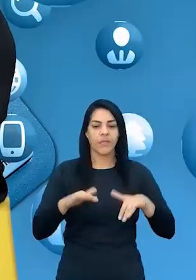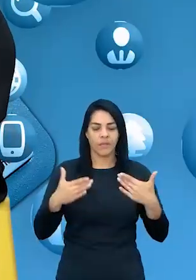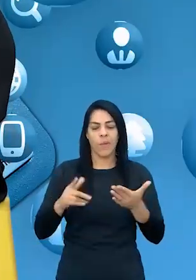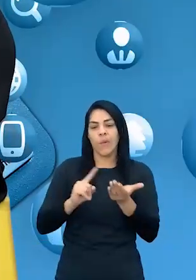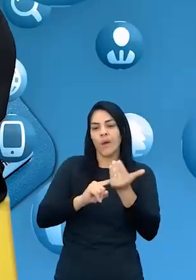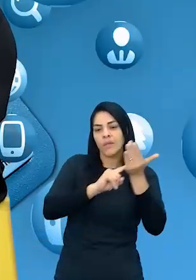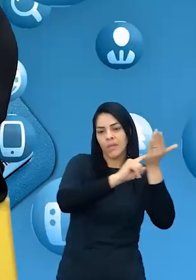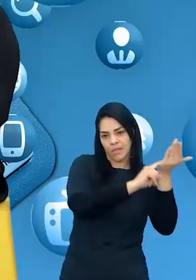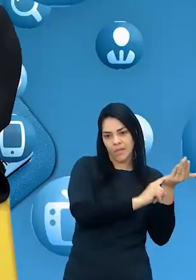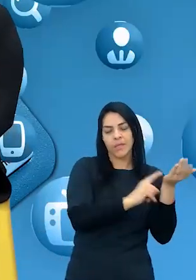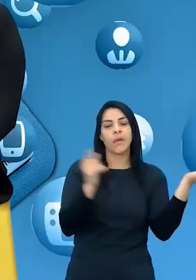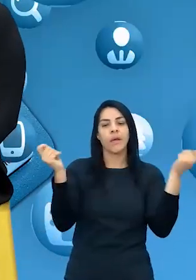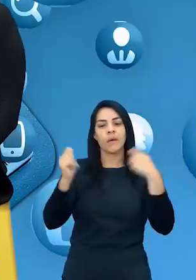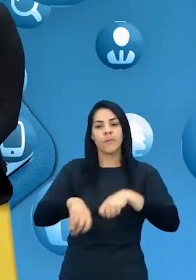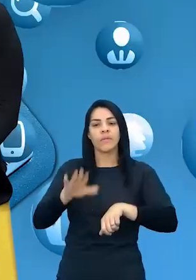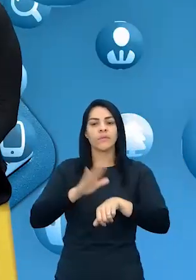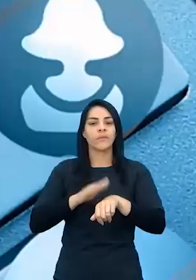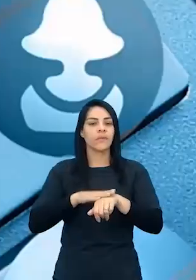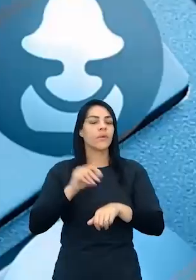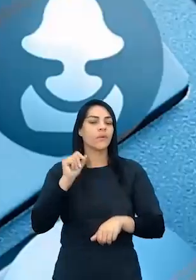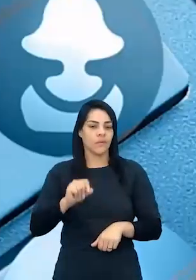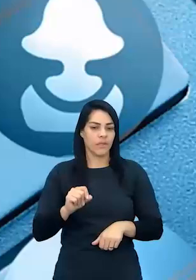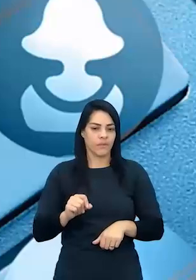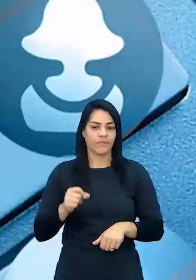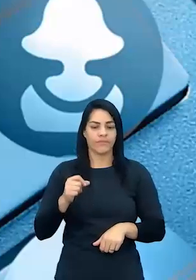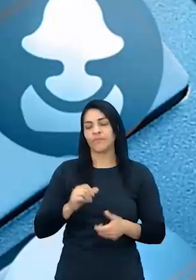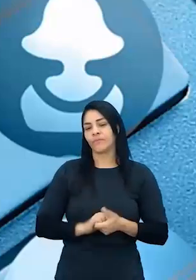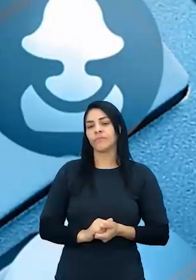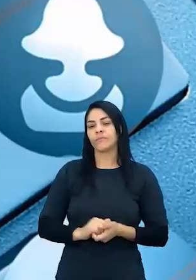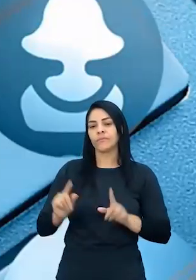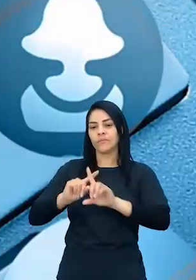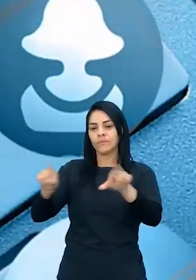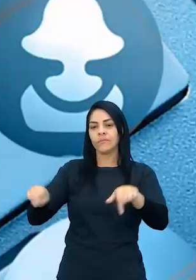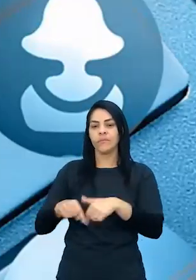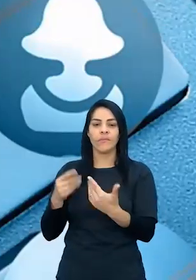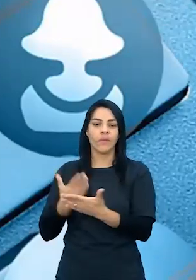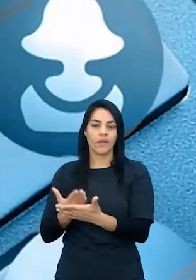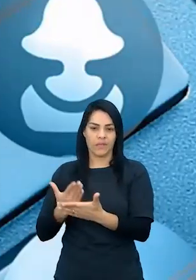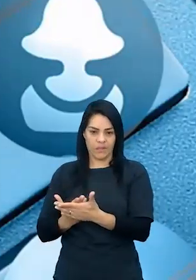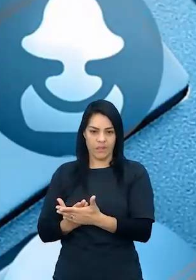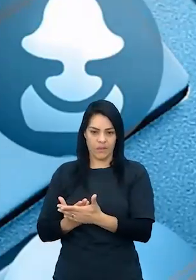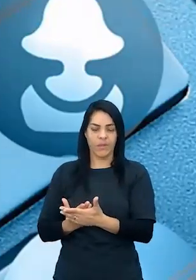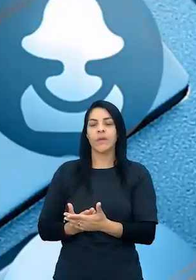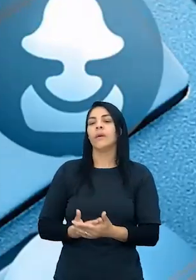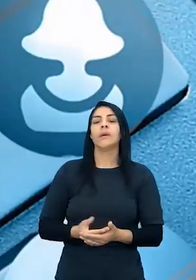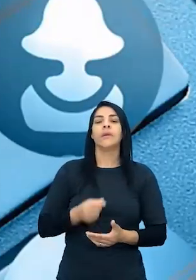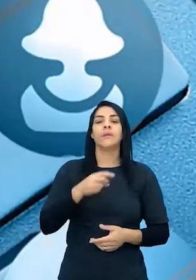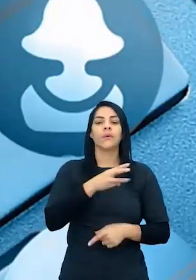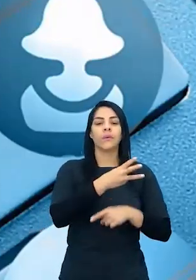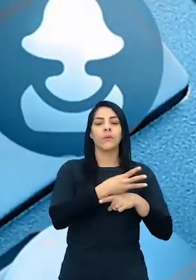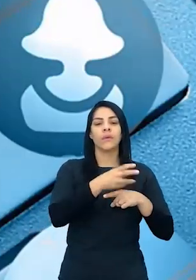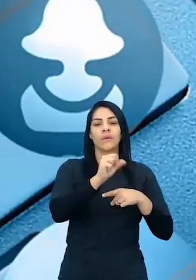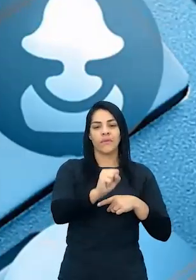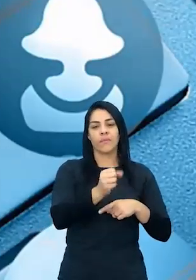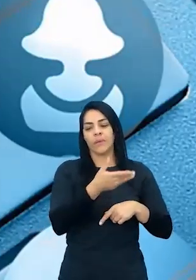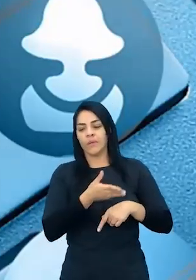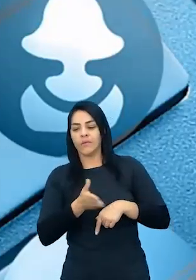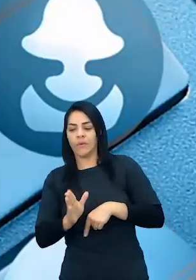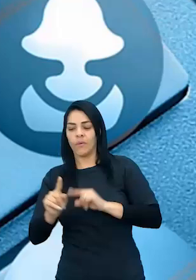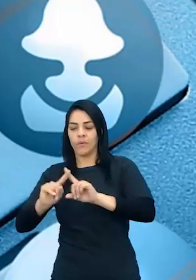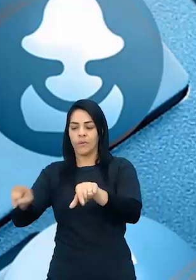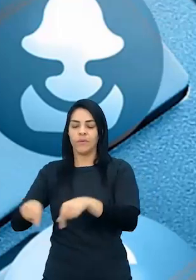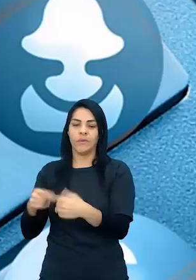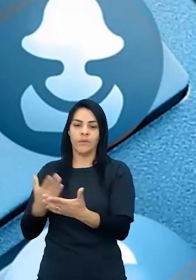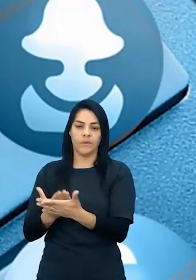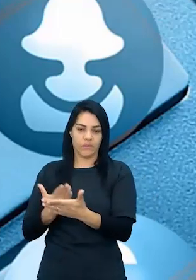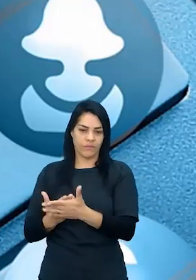tecnologia, né, nos possibilita. Eu estou na sala de aula, né, saio da EFAP e vou para a sala de aula, E lá, o que a gente tem observado?